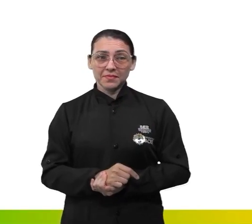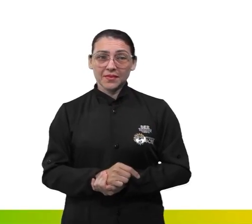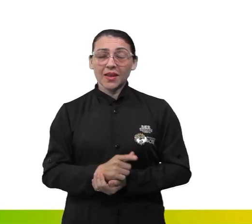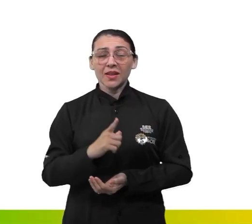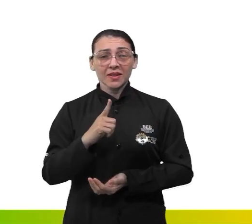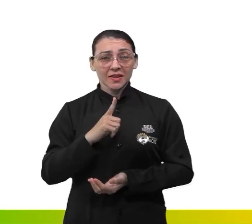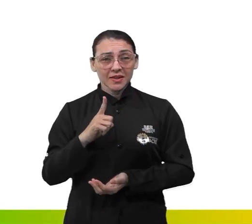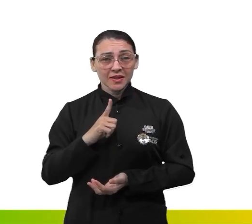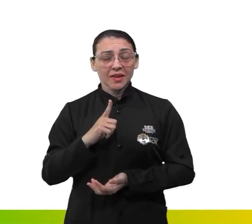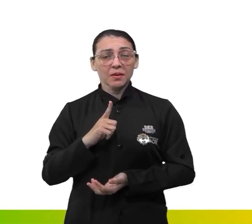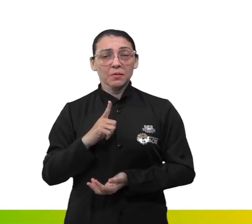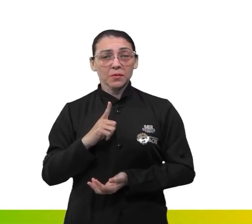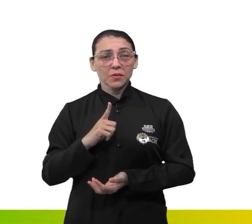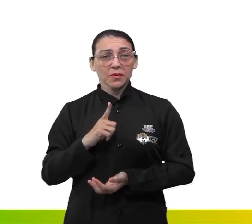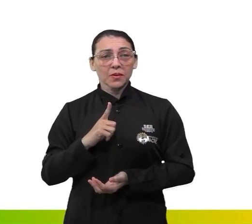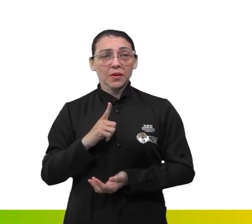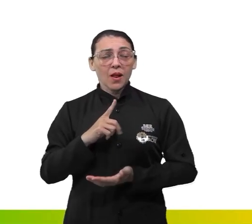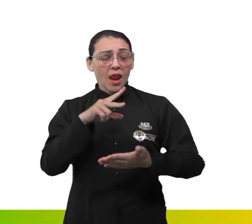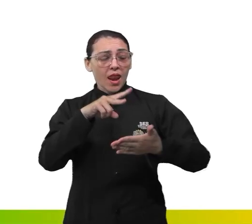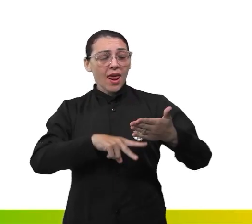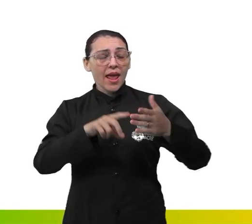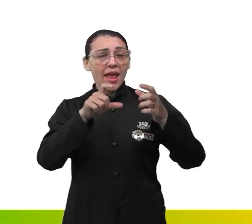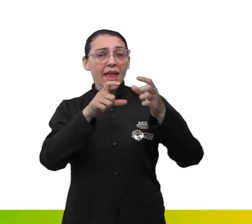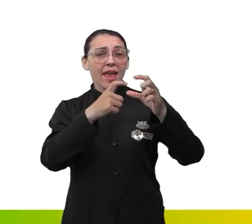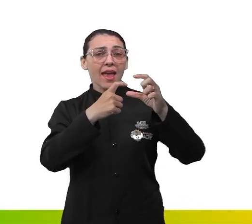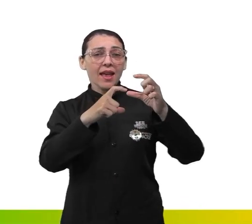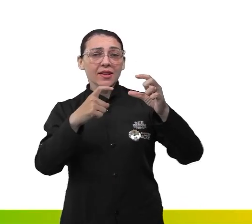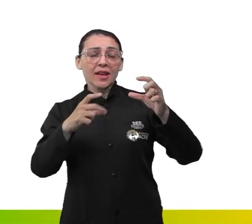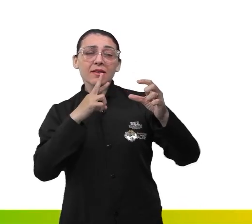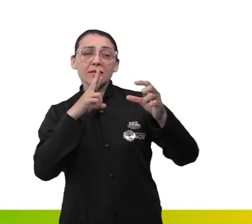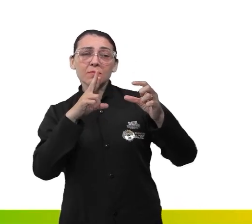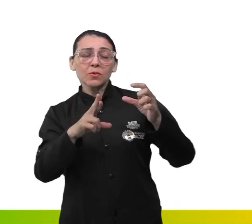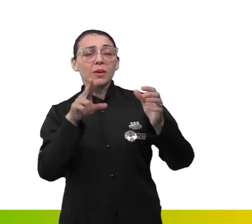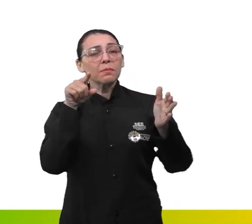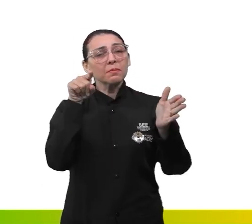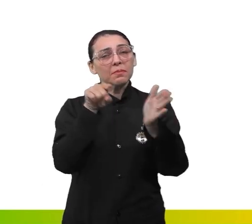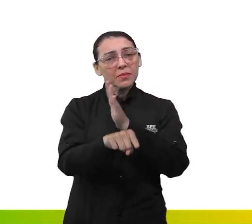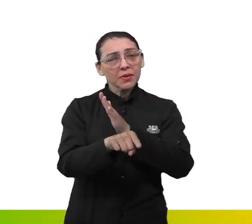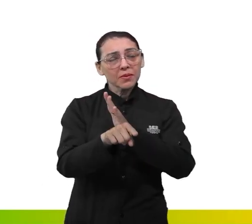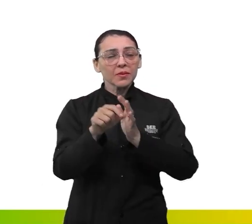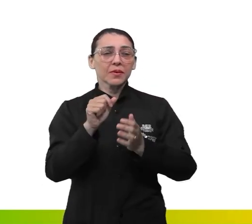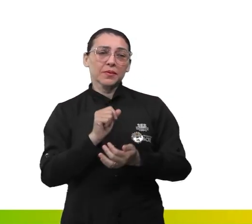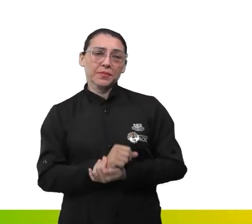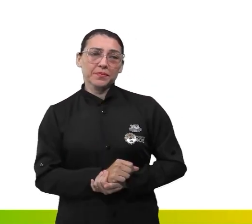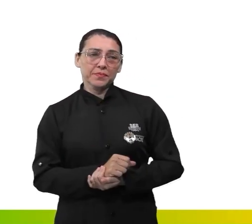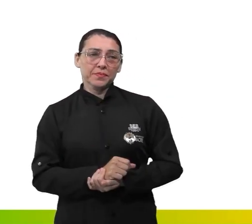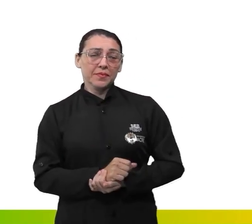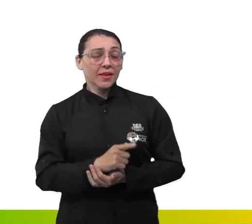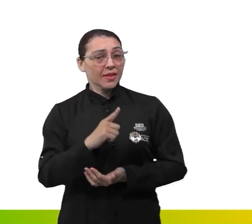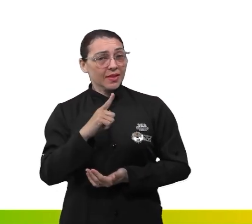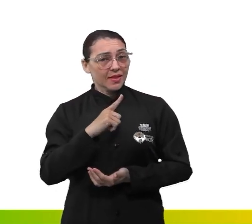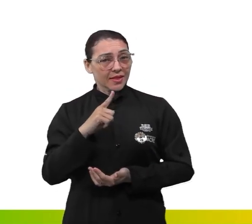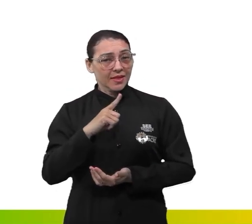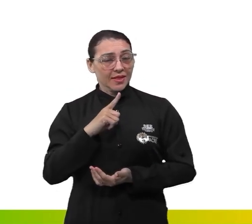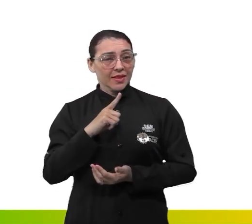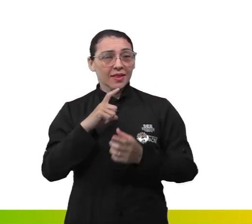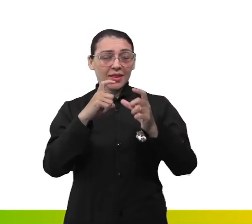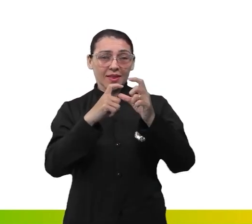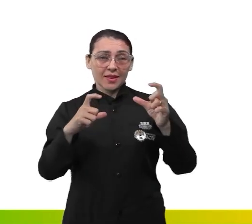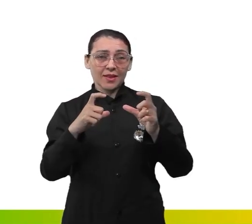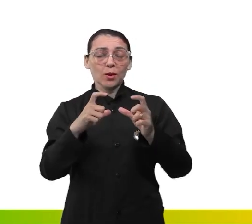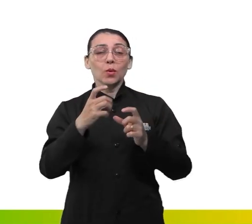Nós temos aqui, leia a tirinha e responda a pergunta a seguir. Nós temos aqui uma tirinha